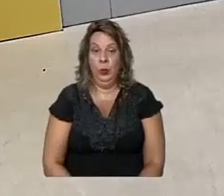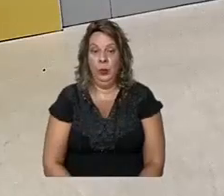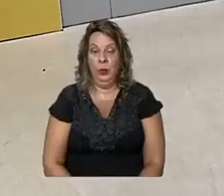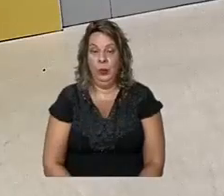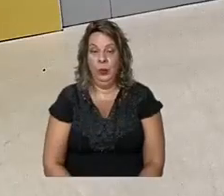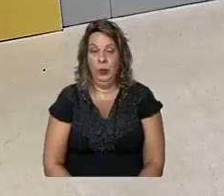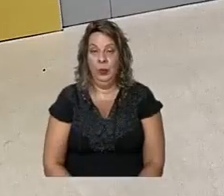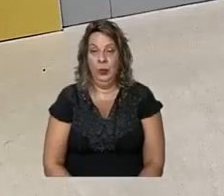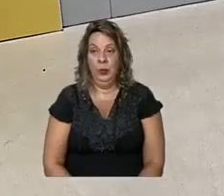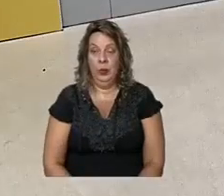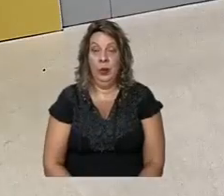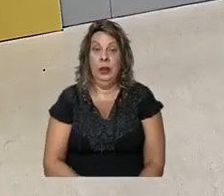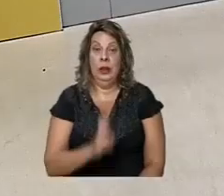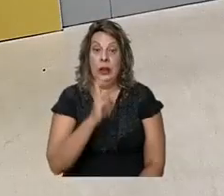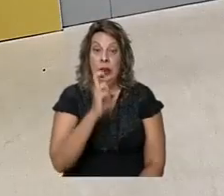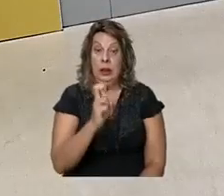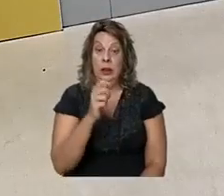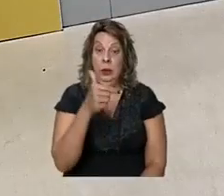aí,